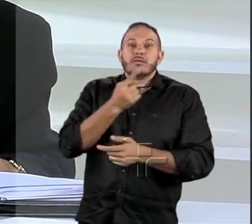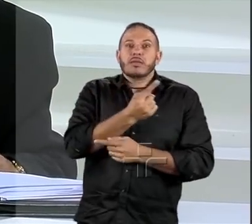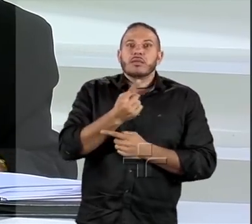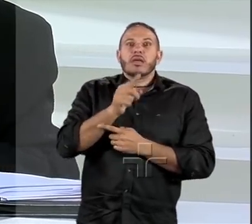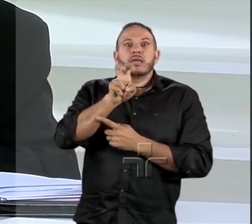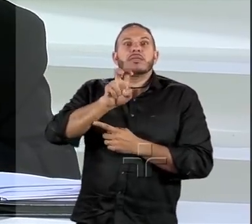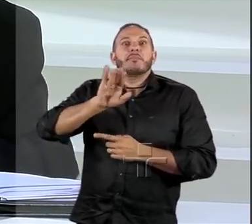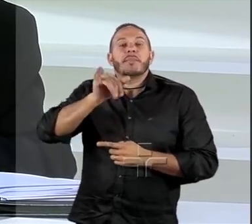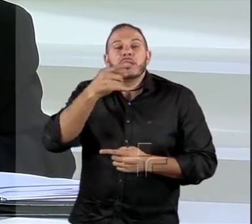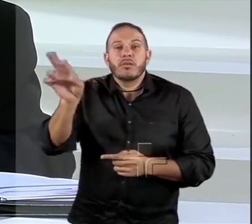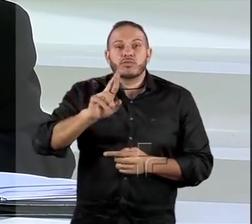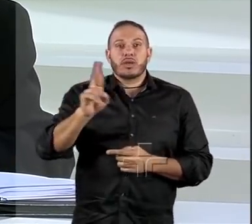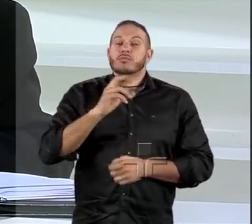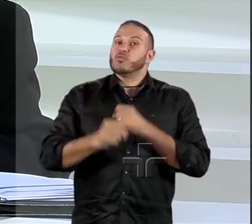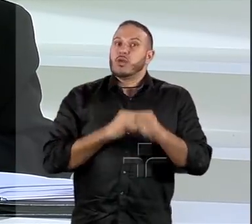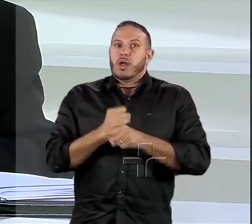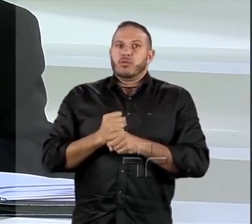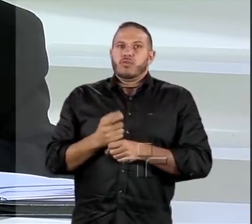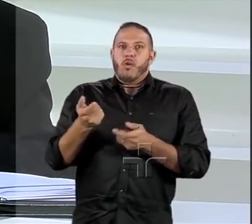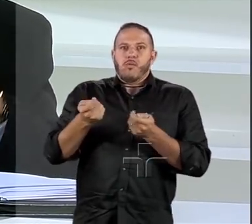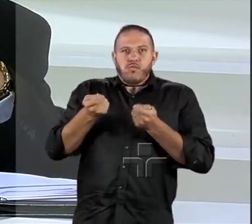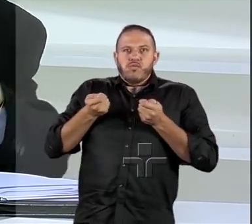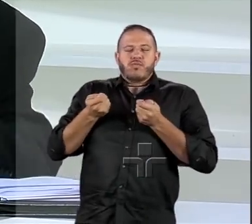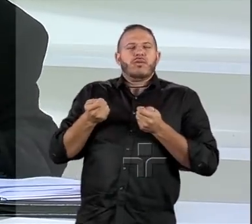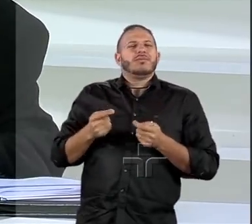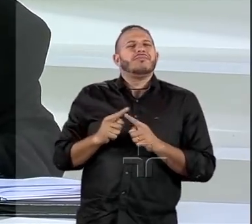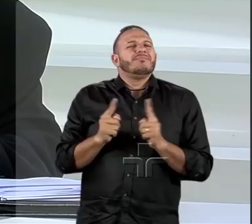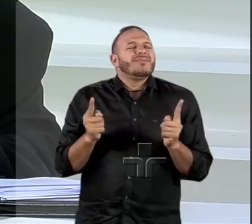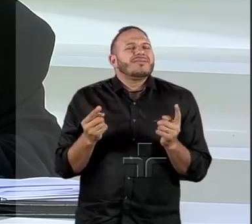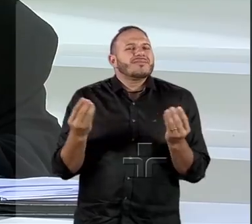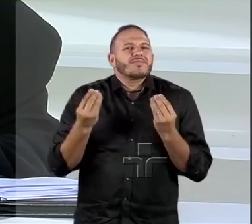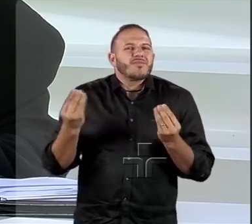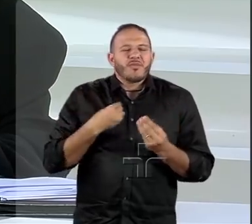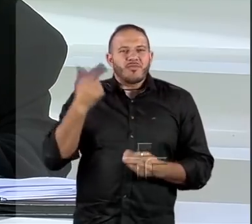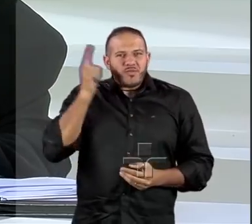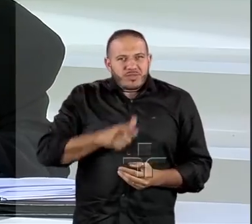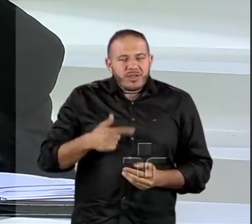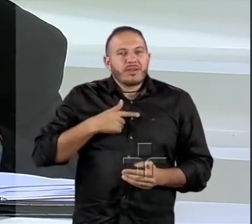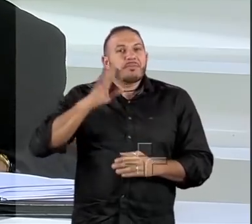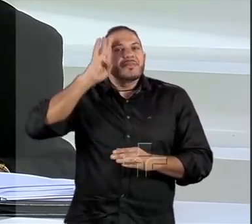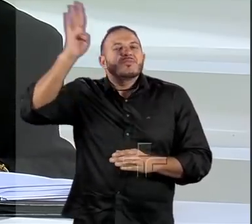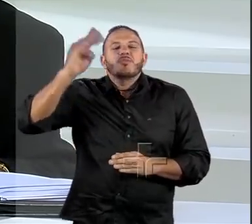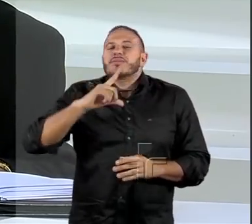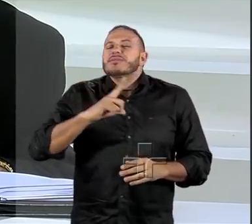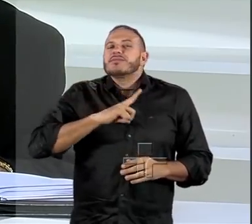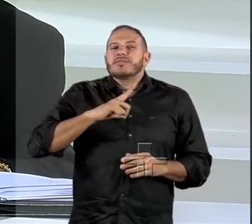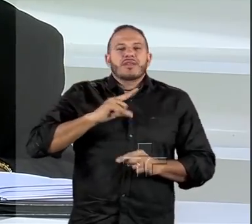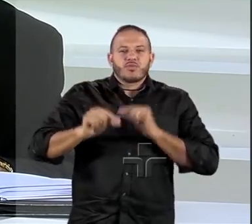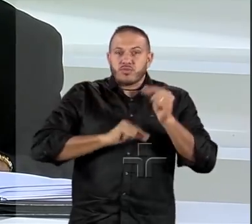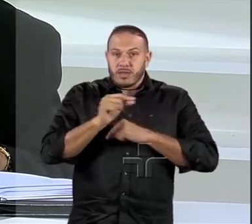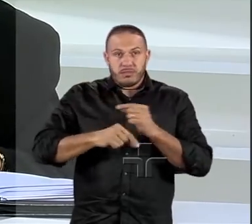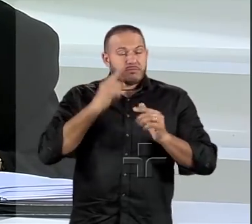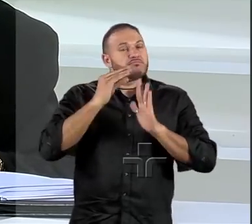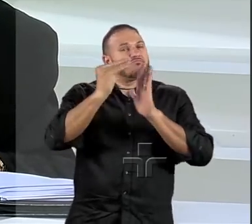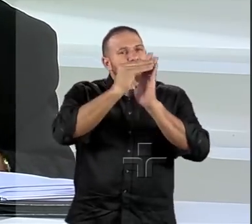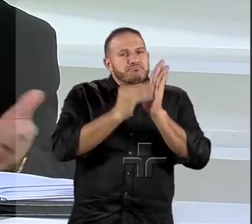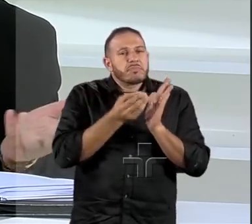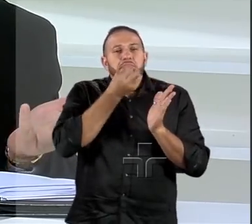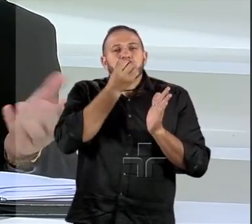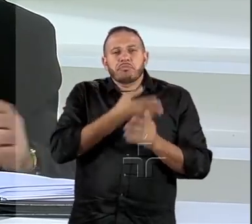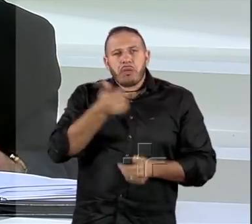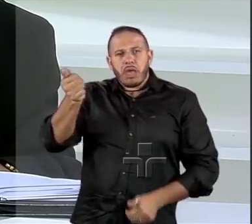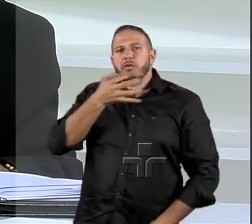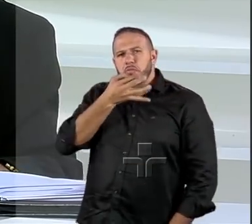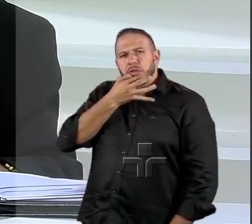economia importante. Mas como que nós faremos isso, principalmente tendo colocado muito bem aqui o